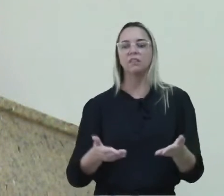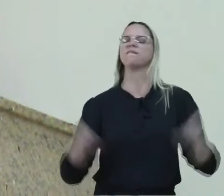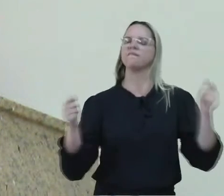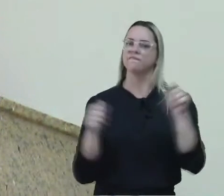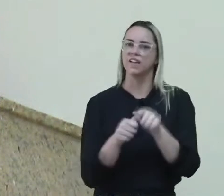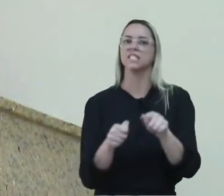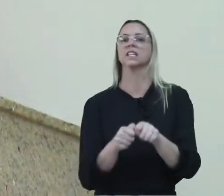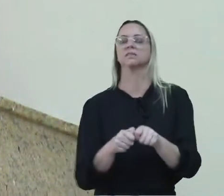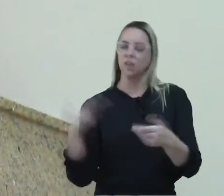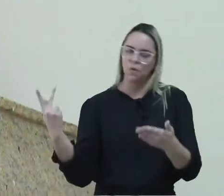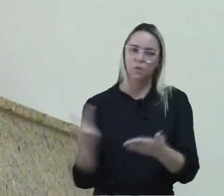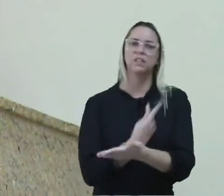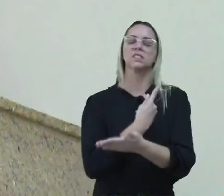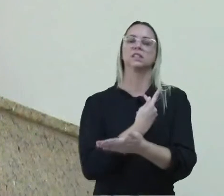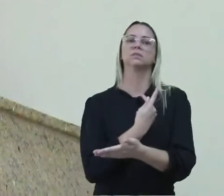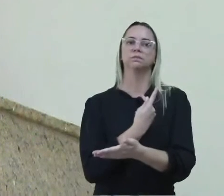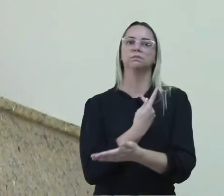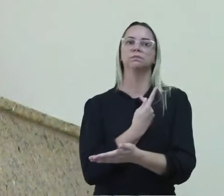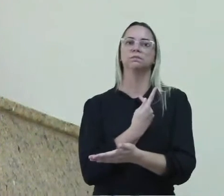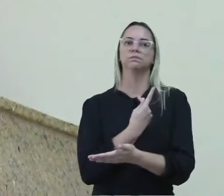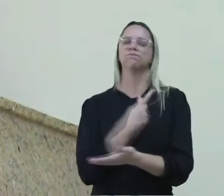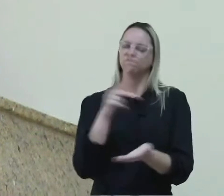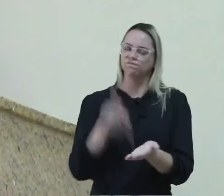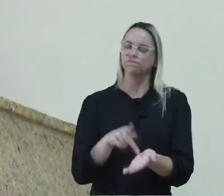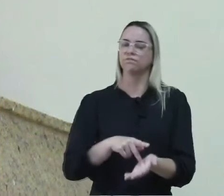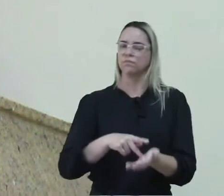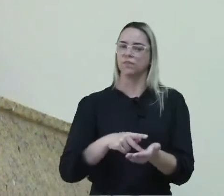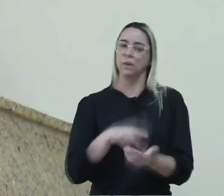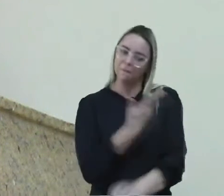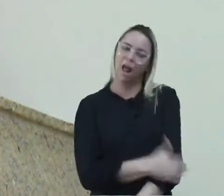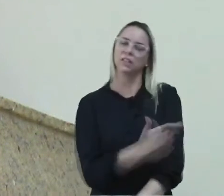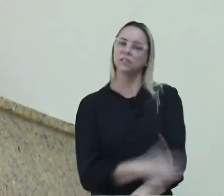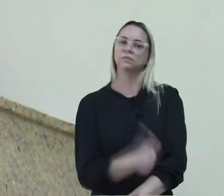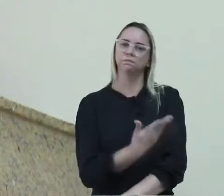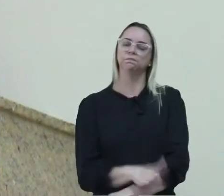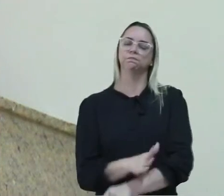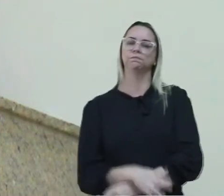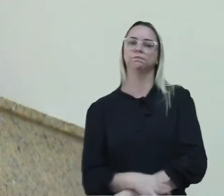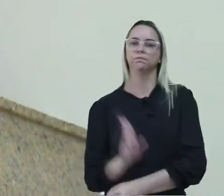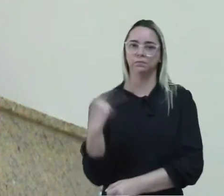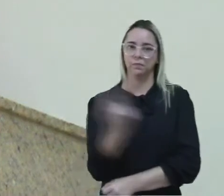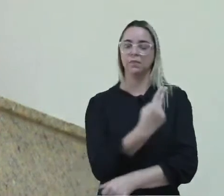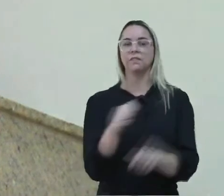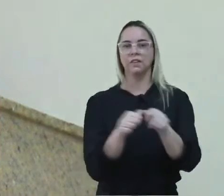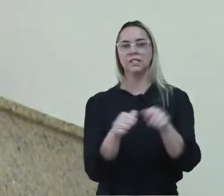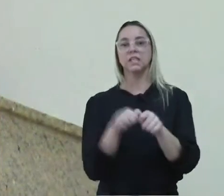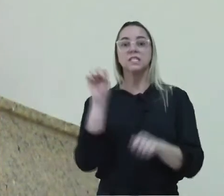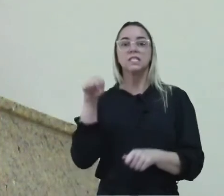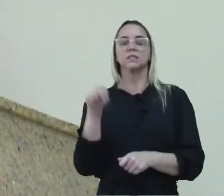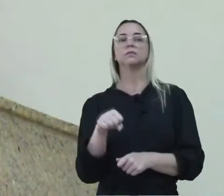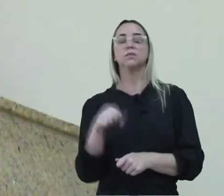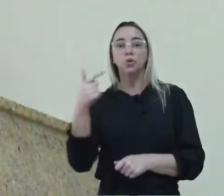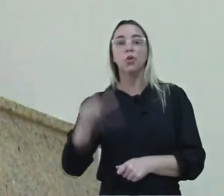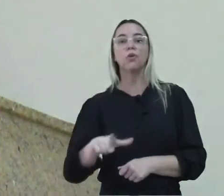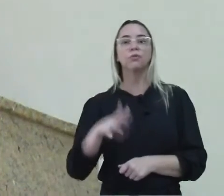quer que a coisa aconteça de fato na prática. Então é isso que a gente tem que fazer. E quero aqui, mais uma vez,